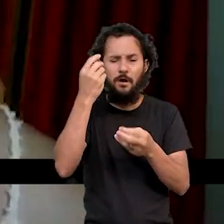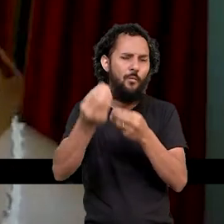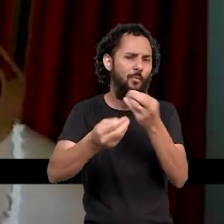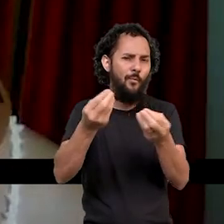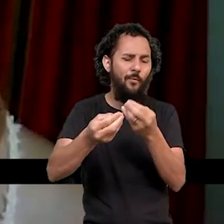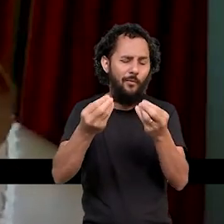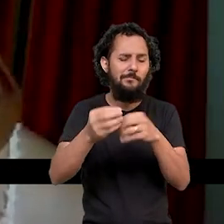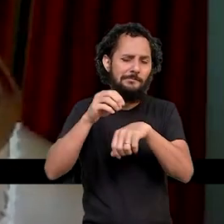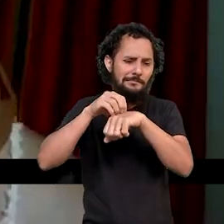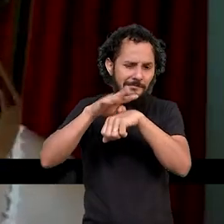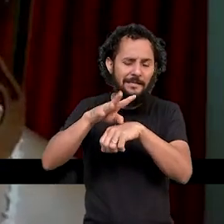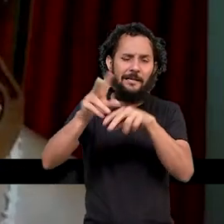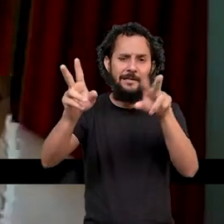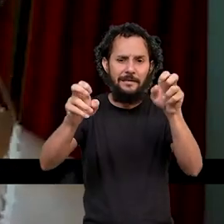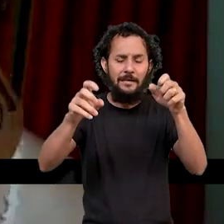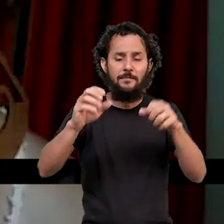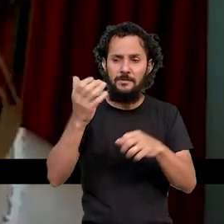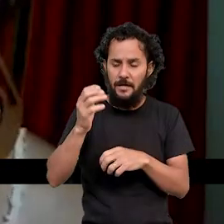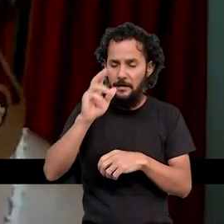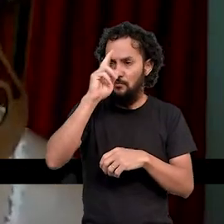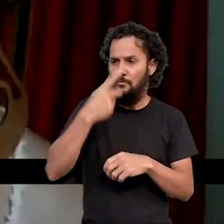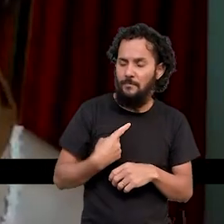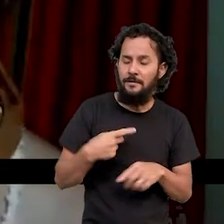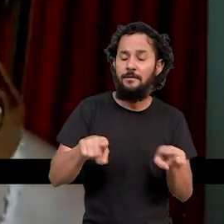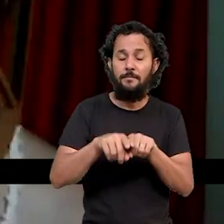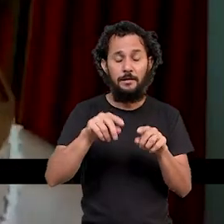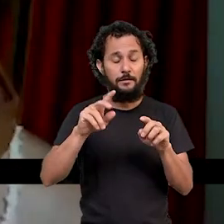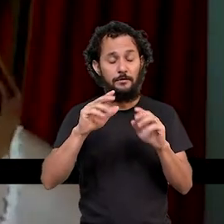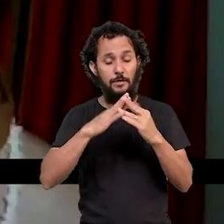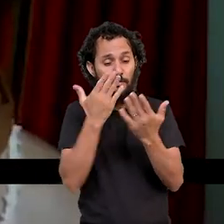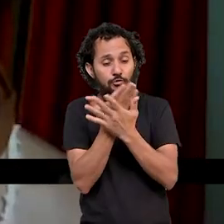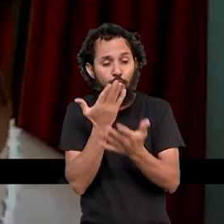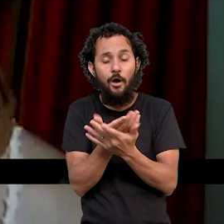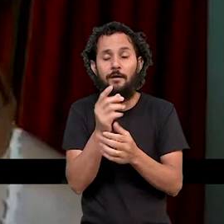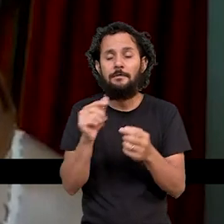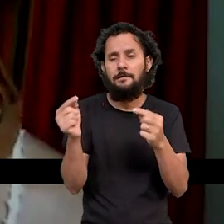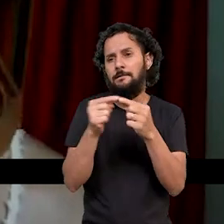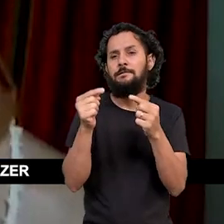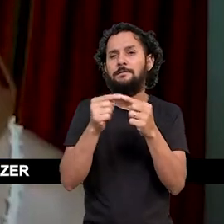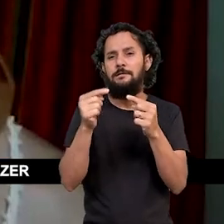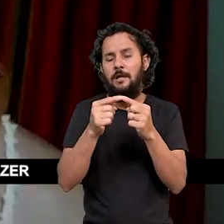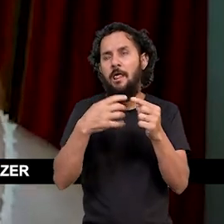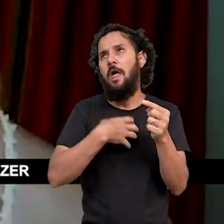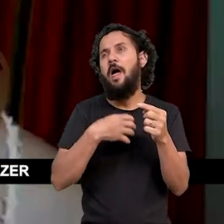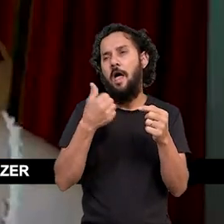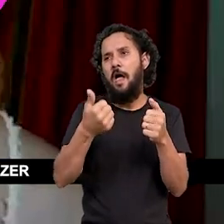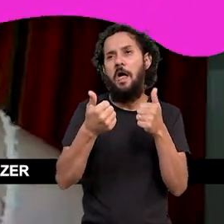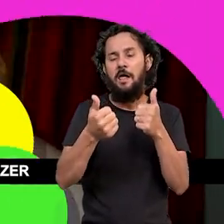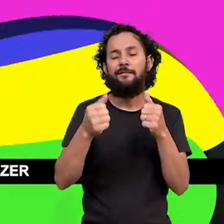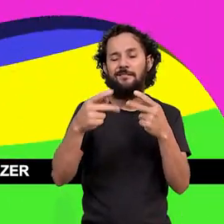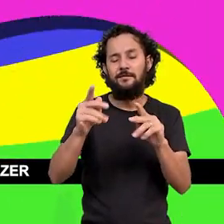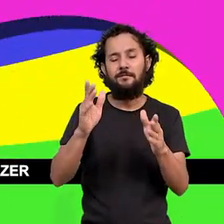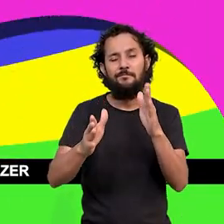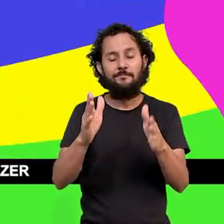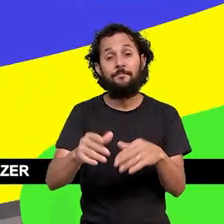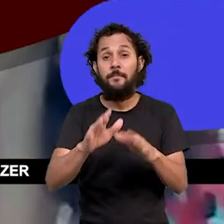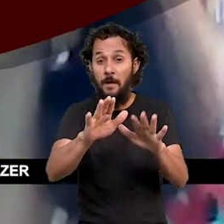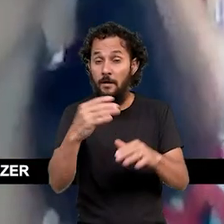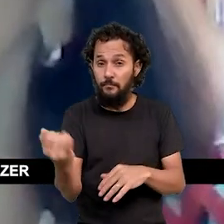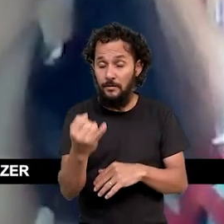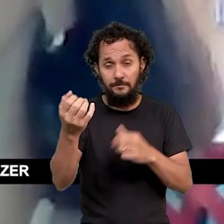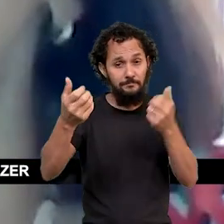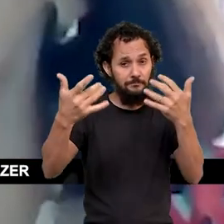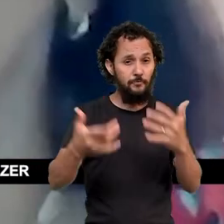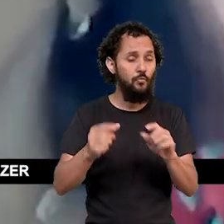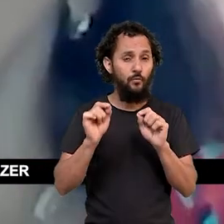como trazer essas temáticas das ciências humanas e da história de uma maneira que faça sentido para essa faixa etária? É